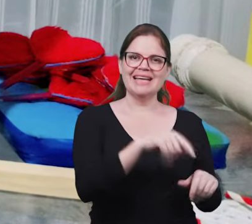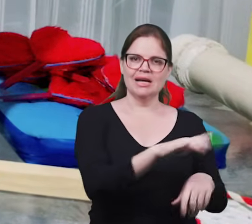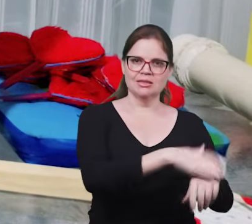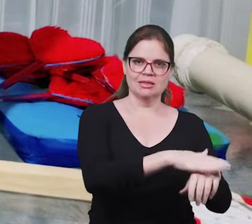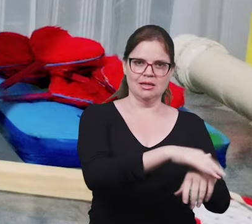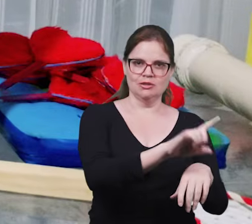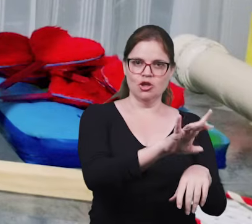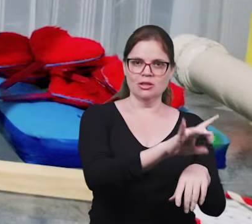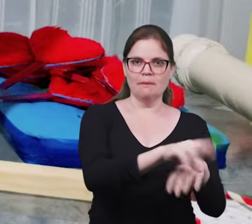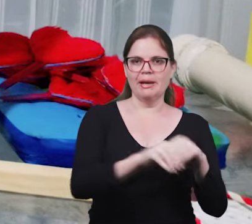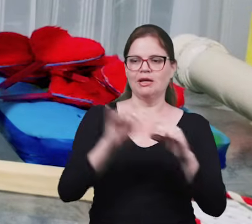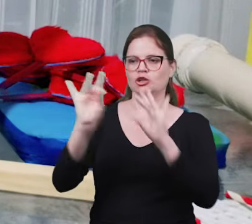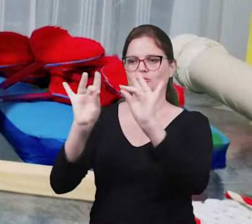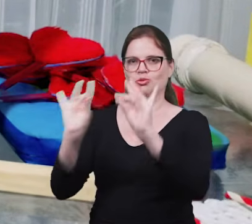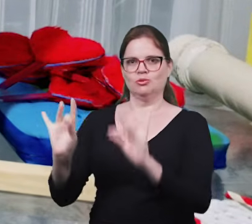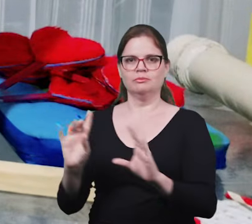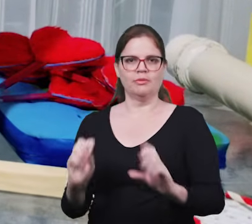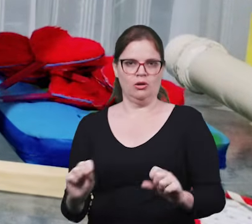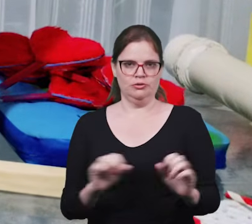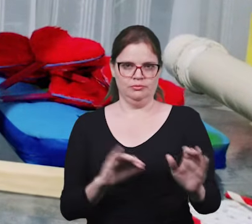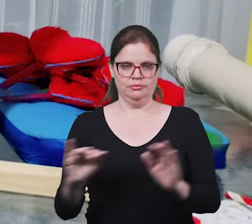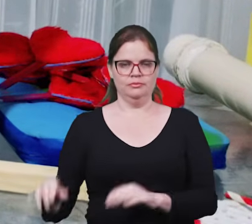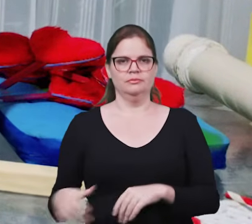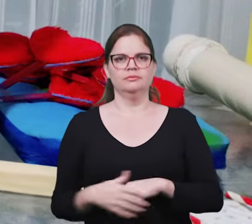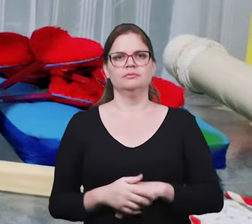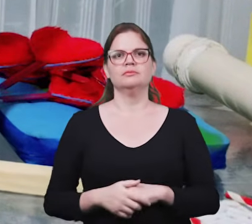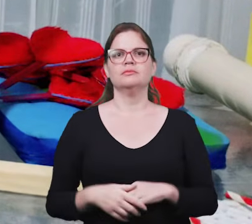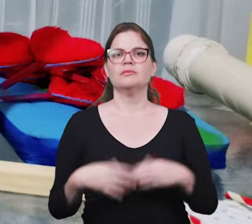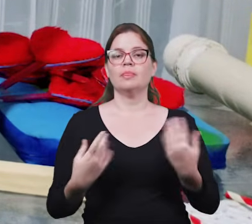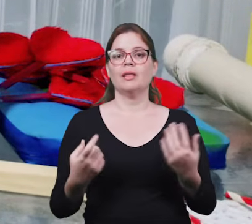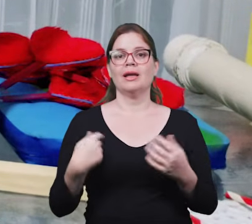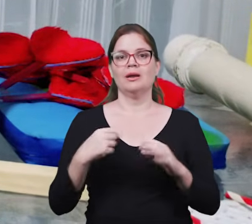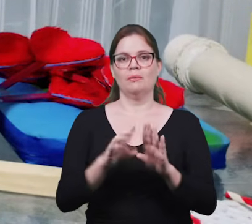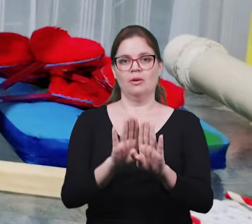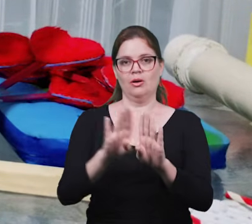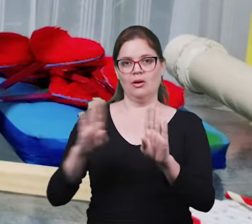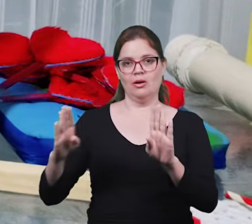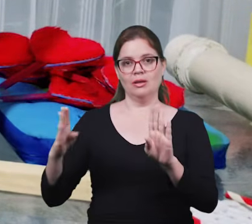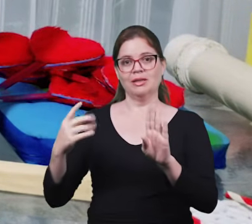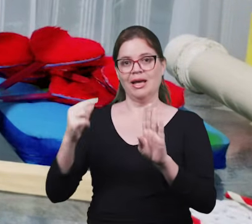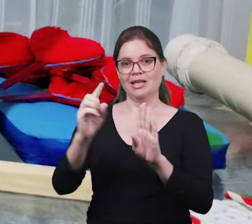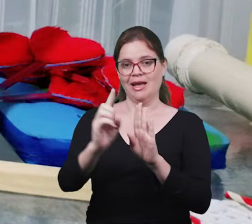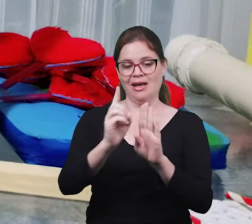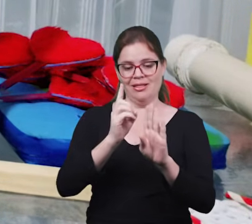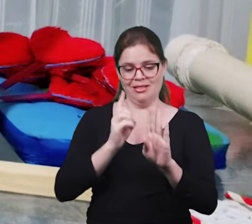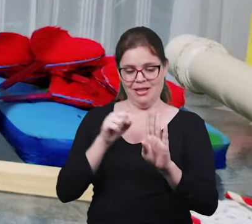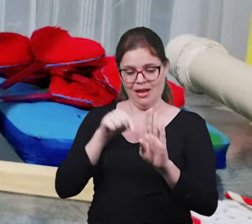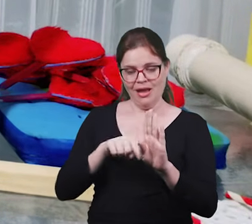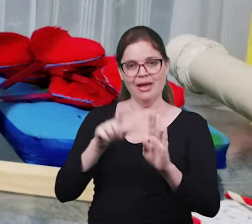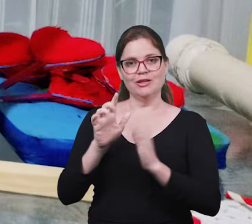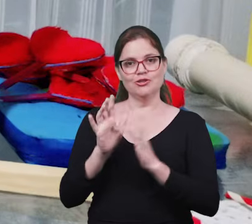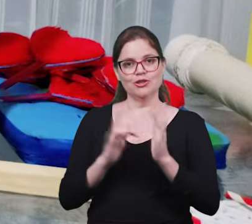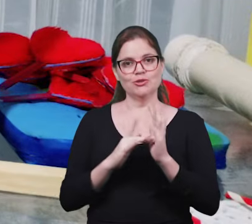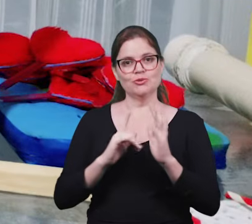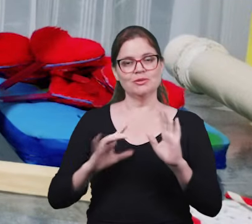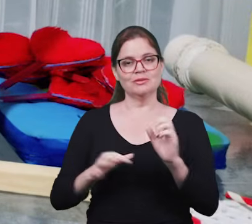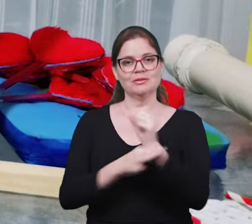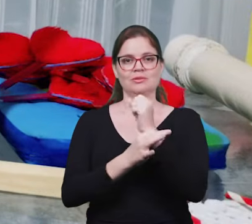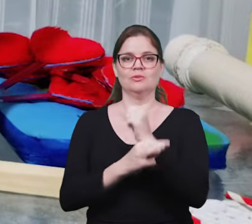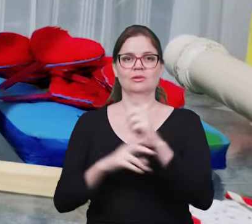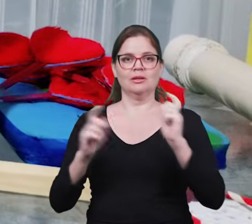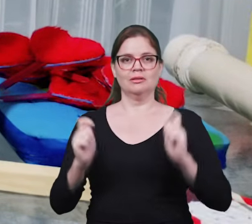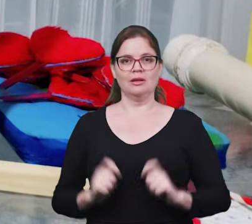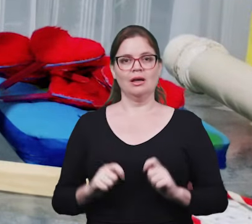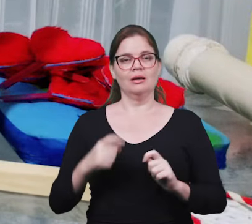pegando e colocando aqui também. Olha, quando nós passamos por essa porta de salvação que é Jesus, quando nós